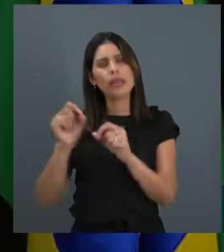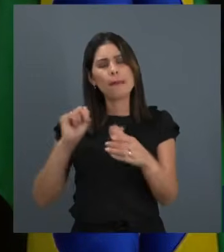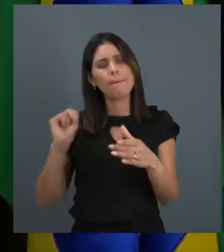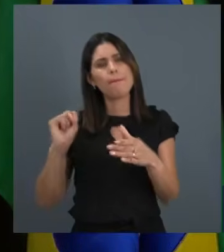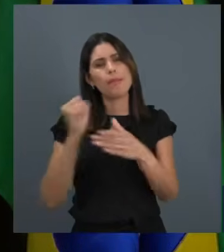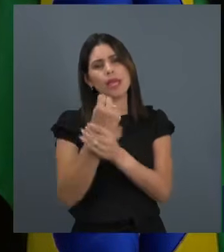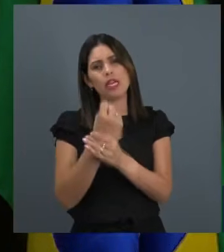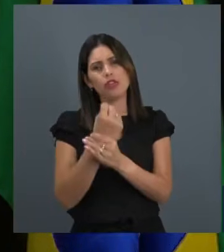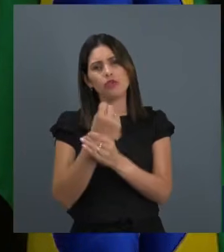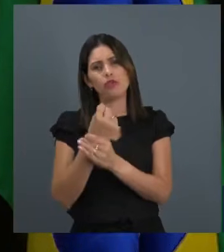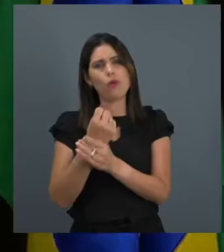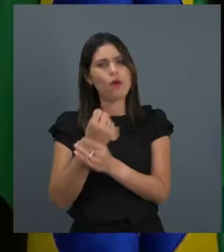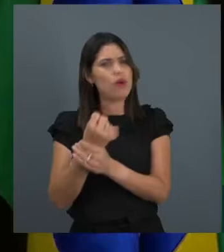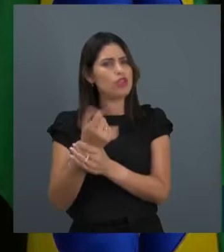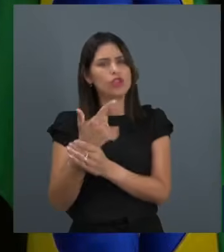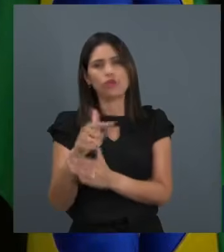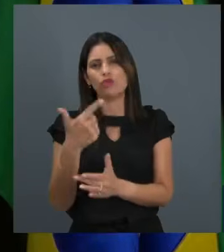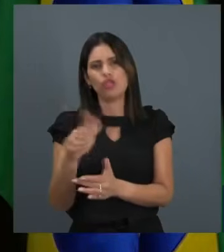de provas.